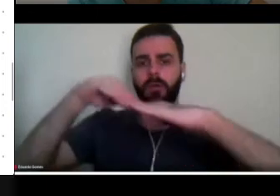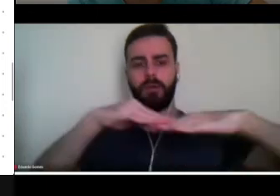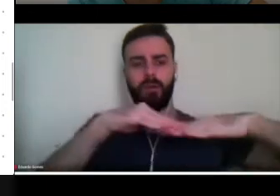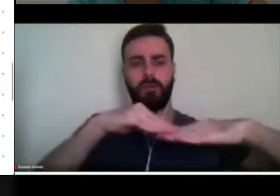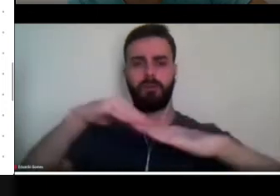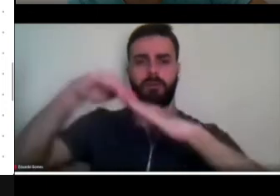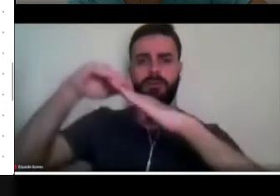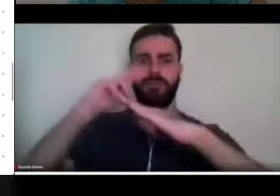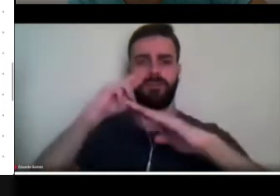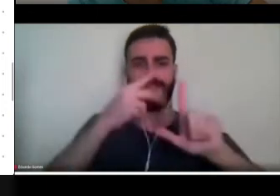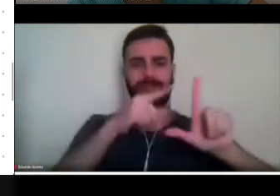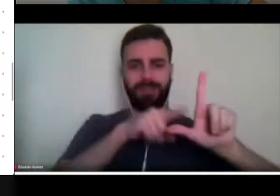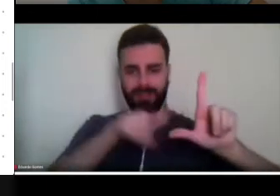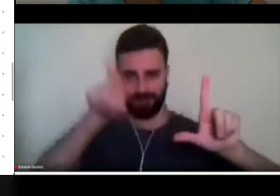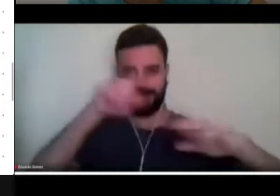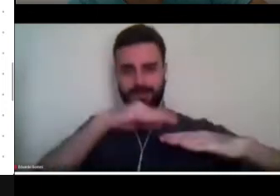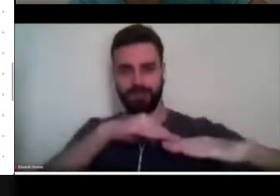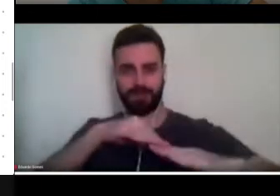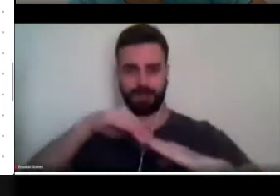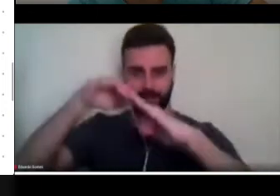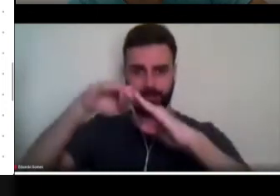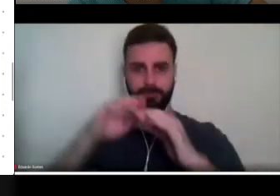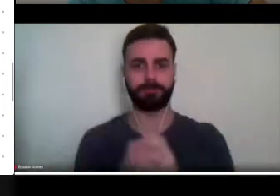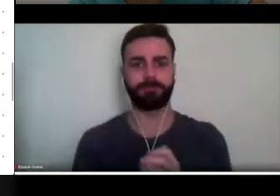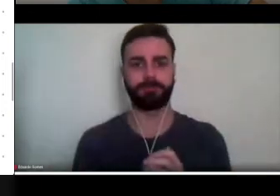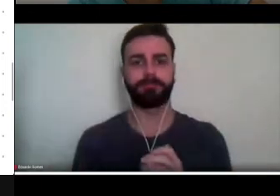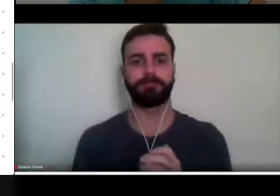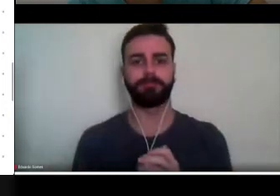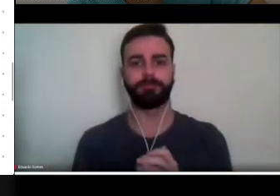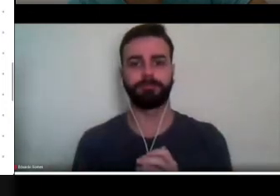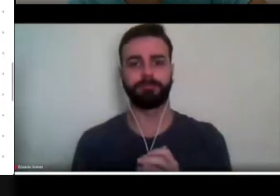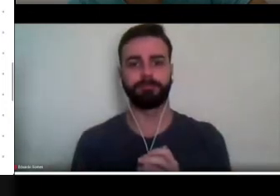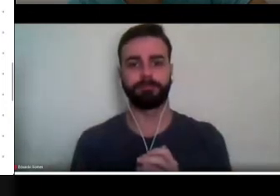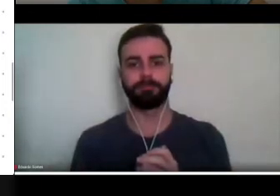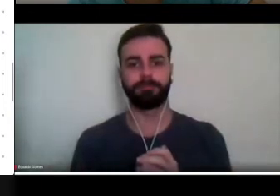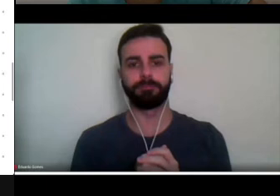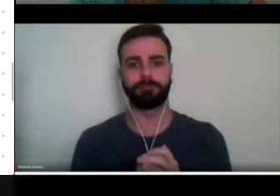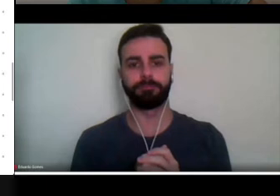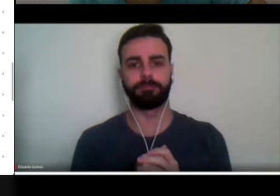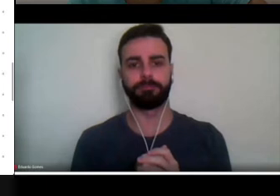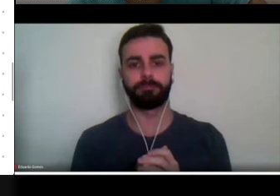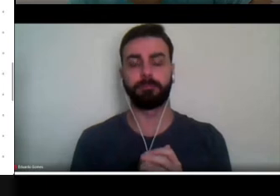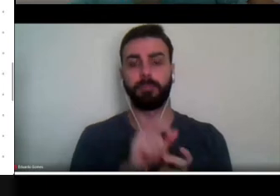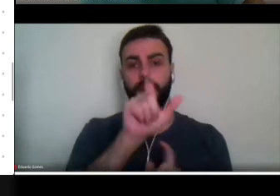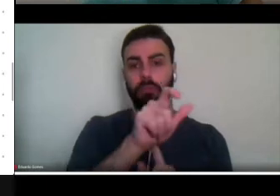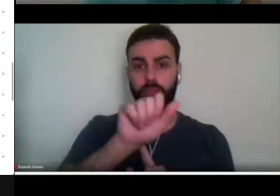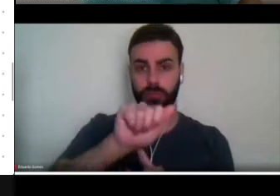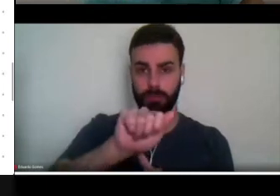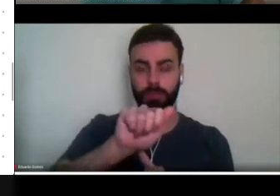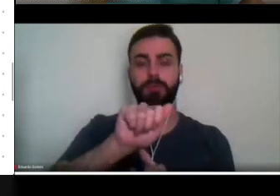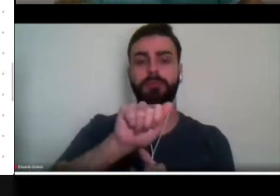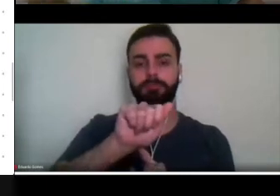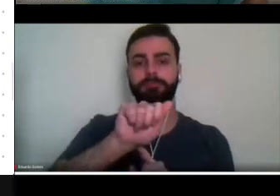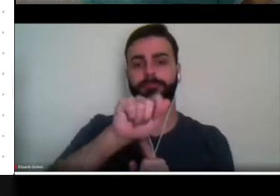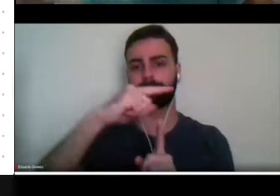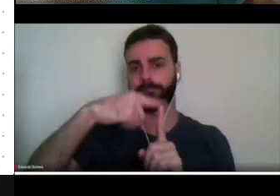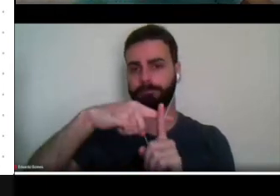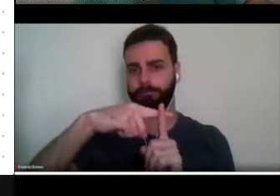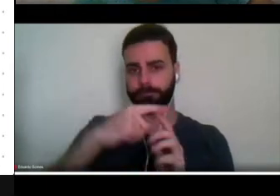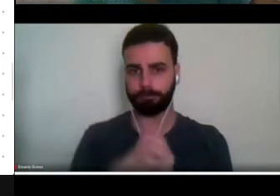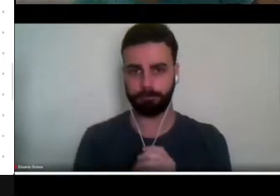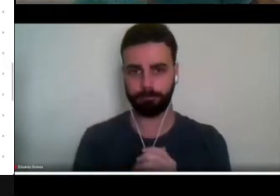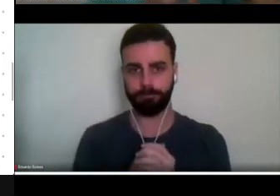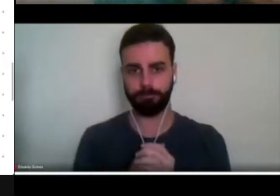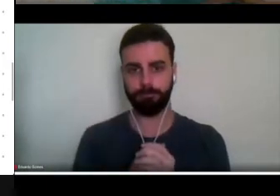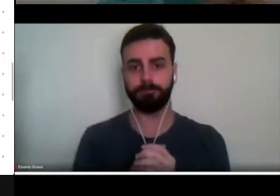um XA maior que 0 e um VA maior que 0. E eu posso dizer